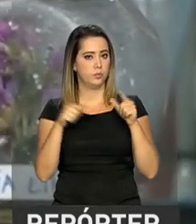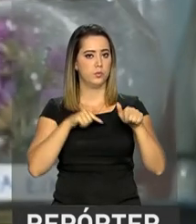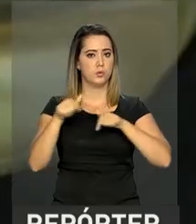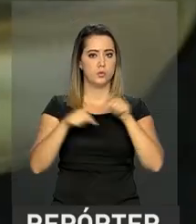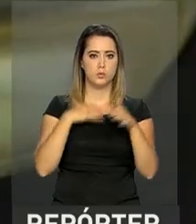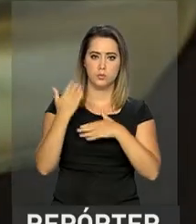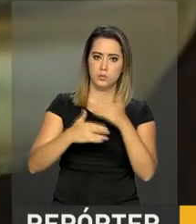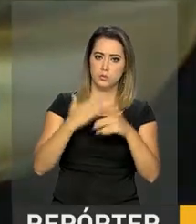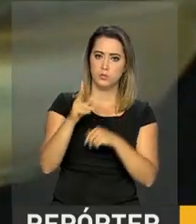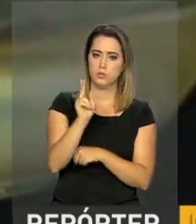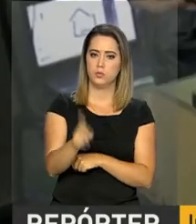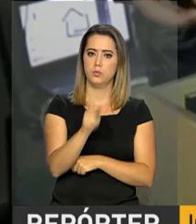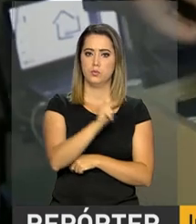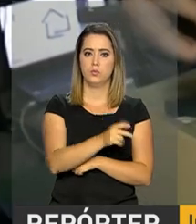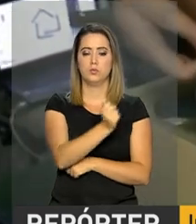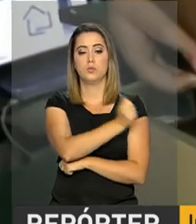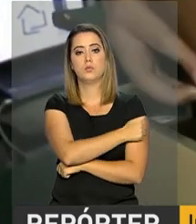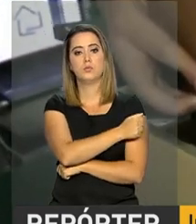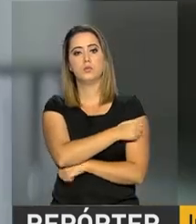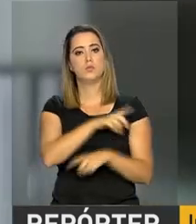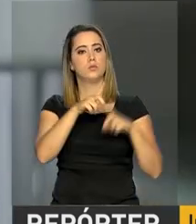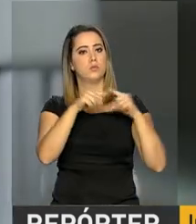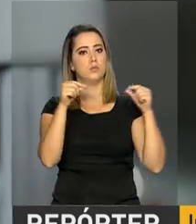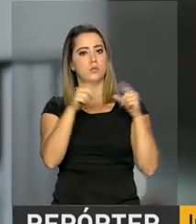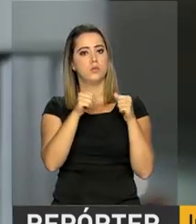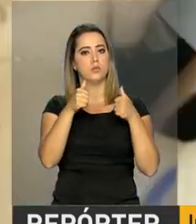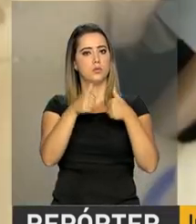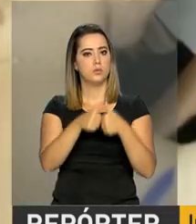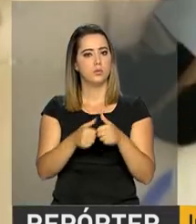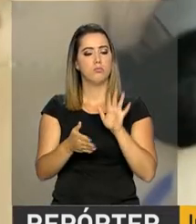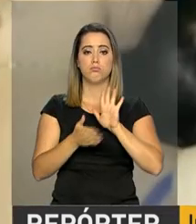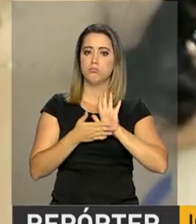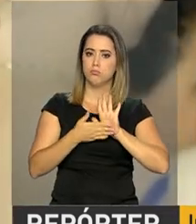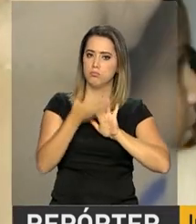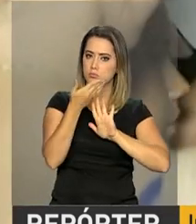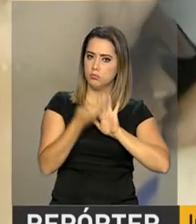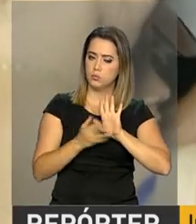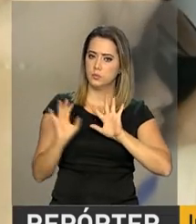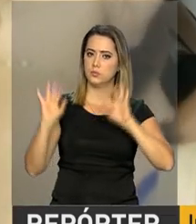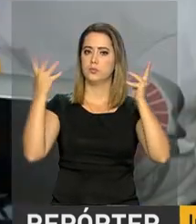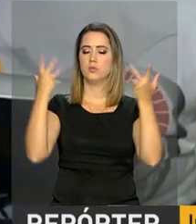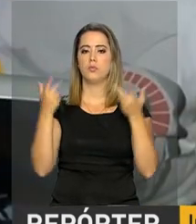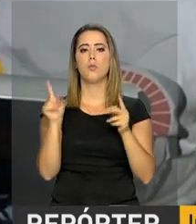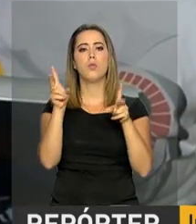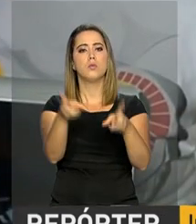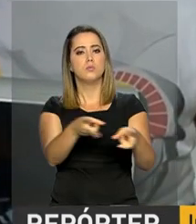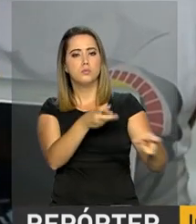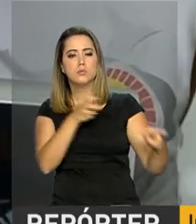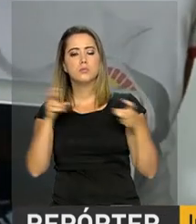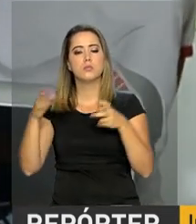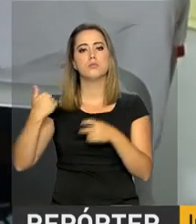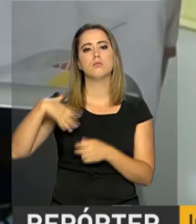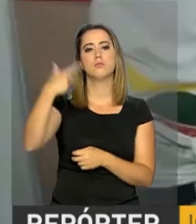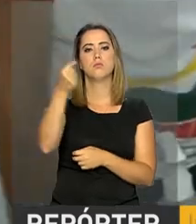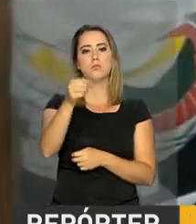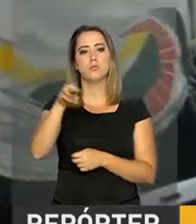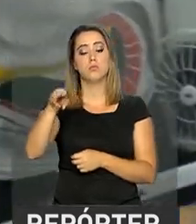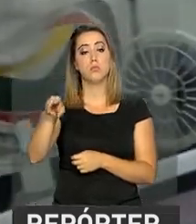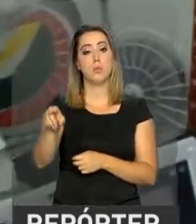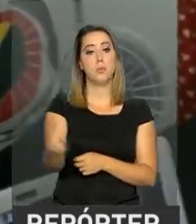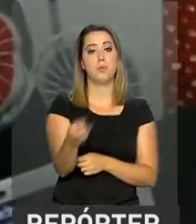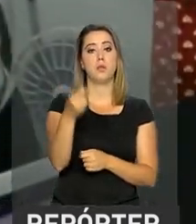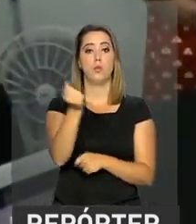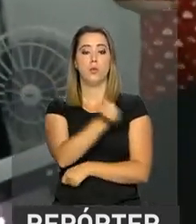trabalhos desenvolvidos por professores e alunos de brasília estão sendo apresentados no evento a expectativa é que 20 mil